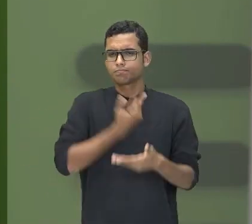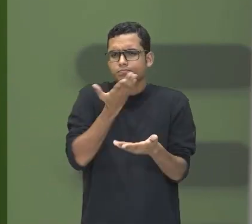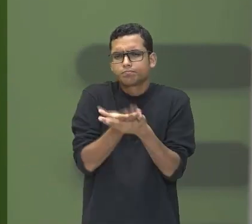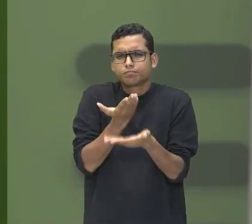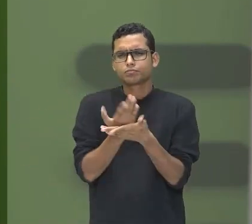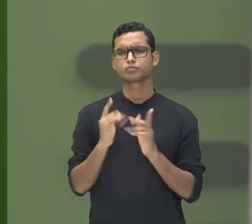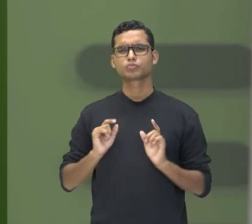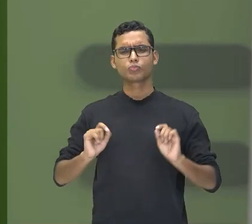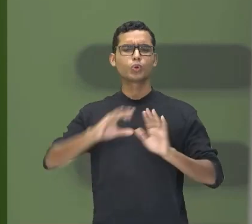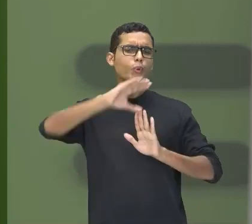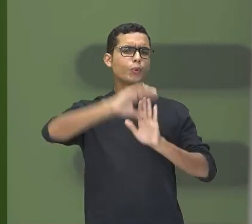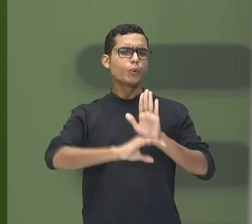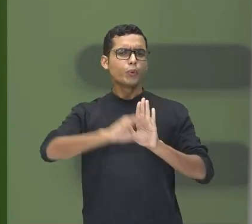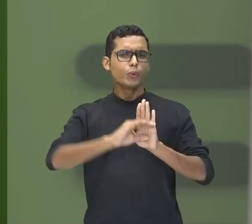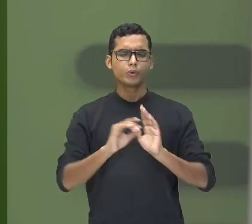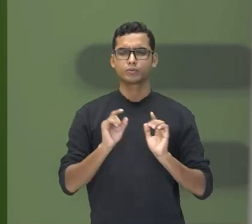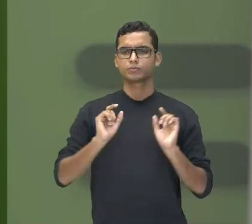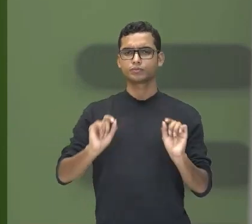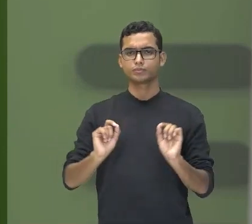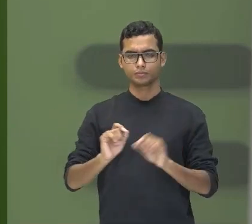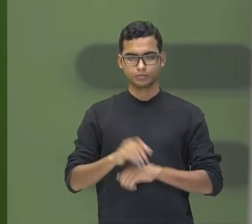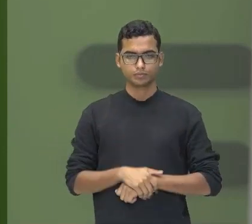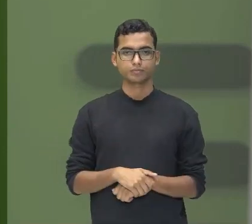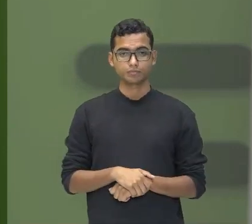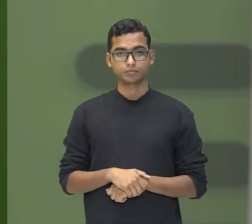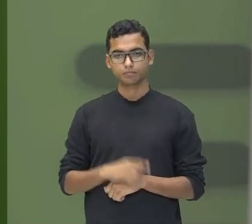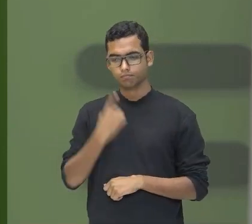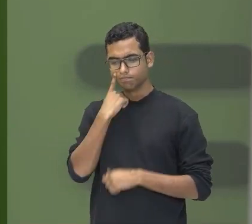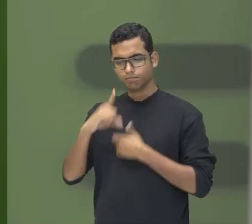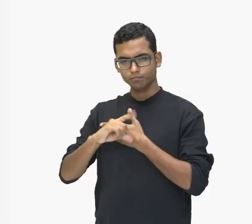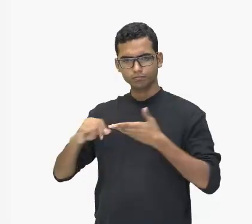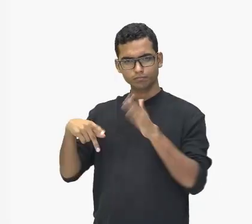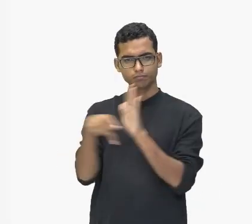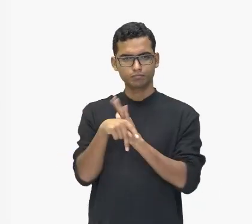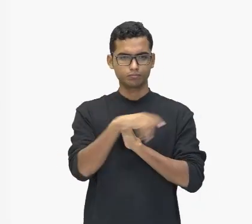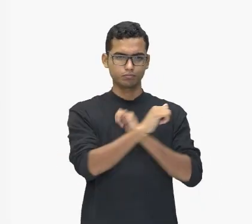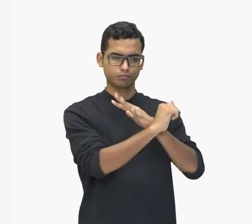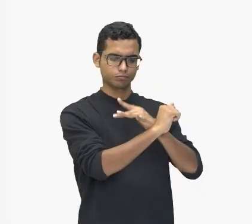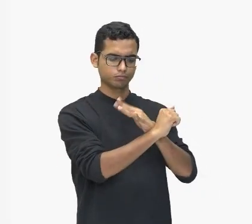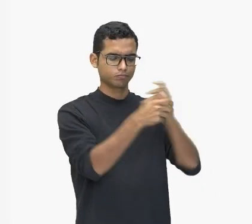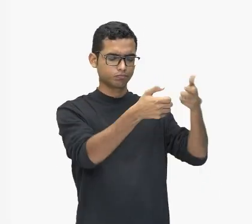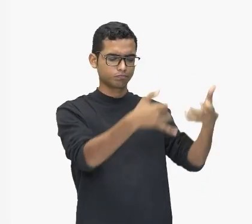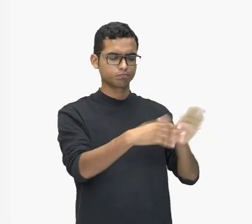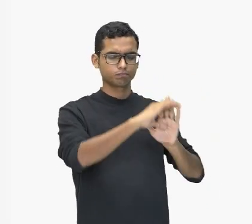qual é a definição segundo Arrhenius para os ácidos.